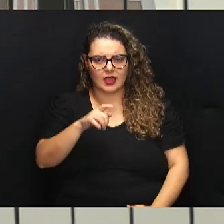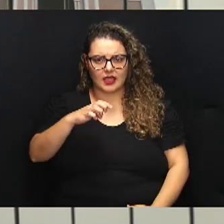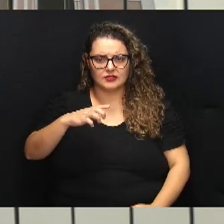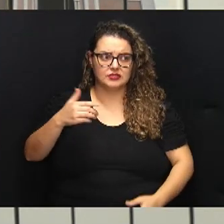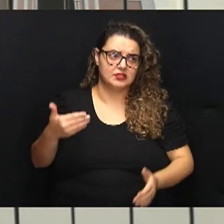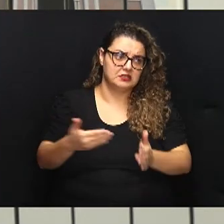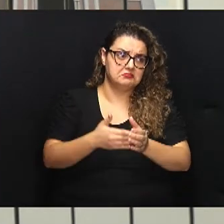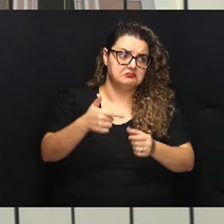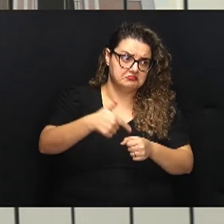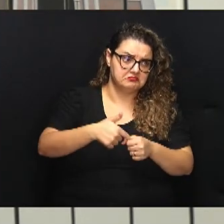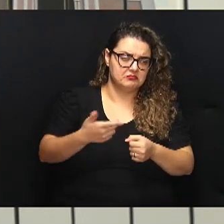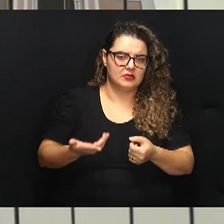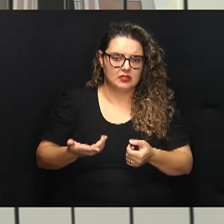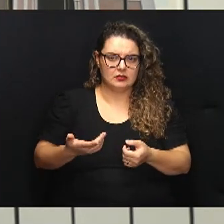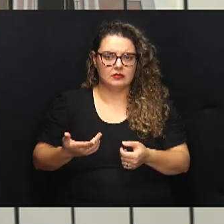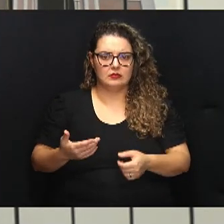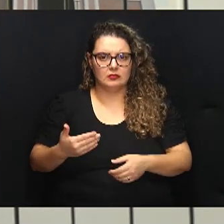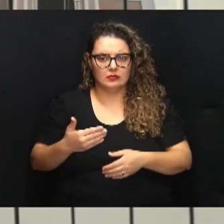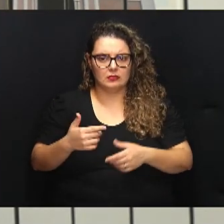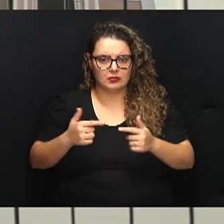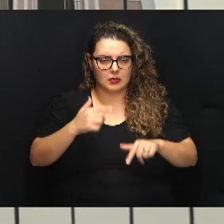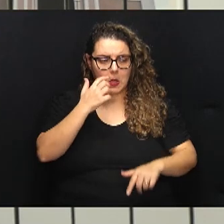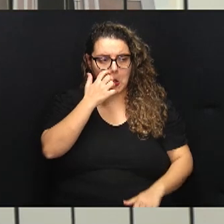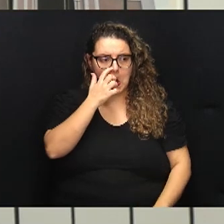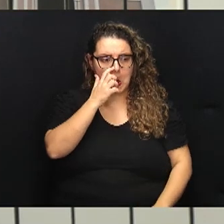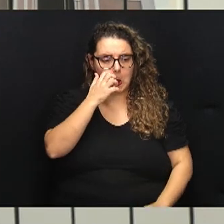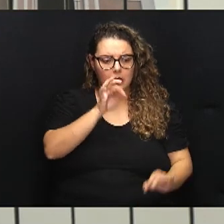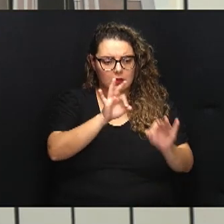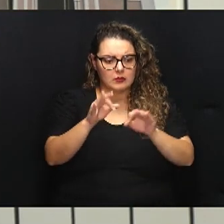acompanhar mais obras sendo realizadas?